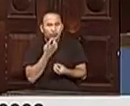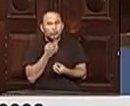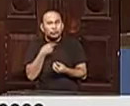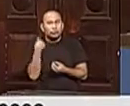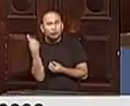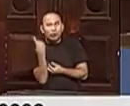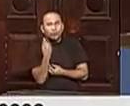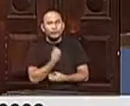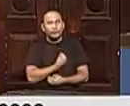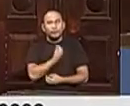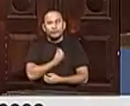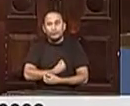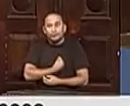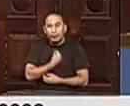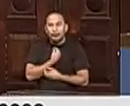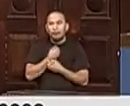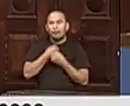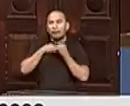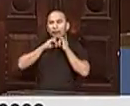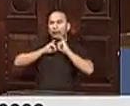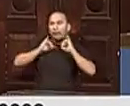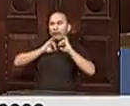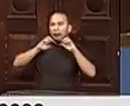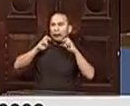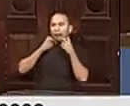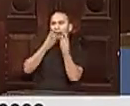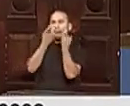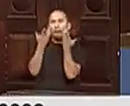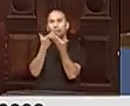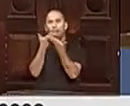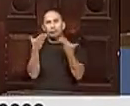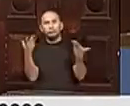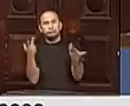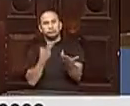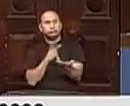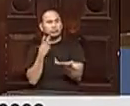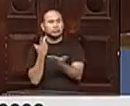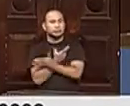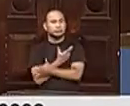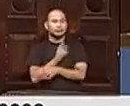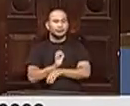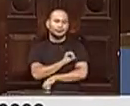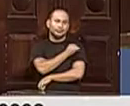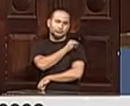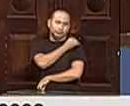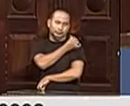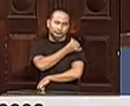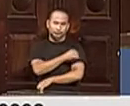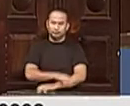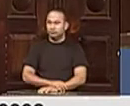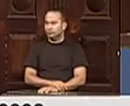acabamos de viver um dos maiores escândalos da República do Rio de Janeiro.